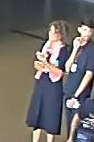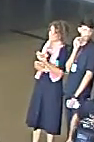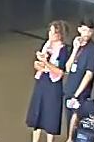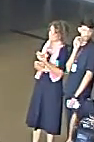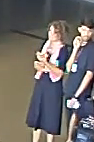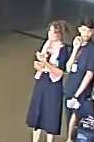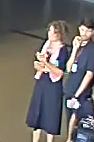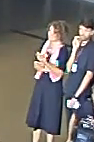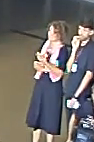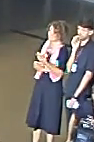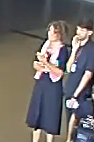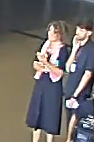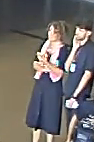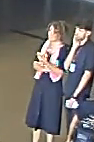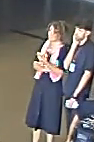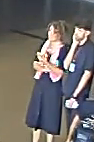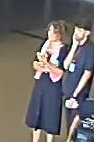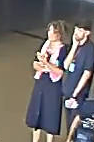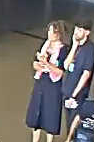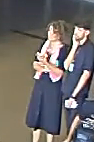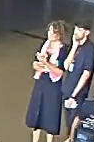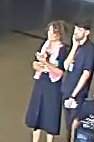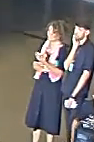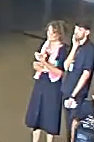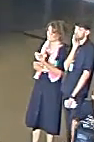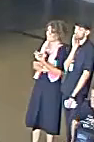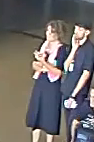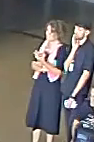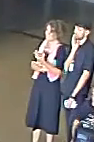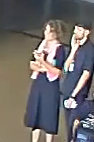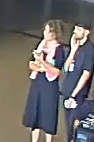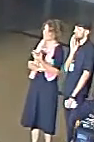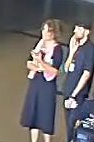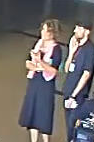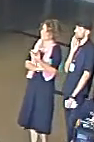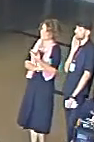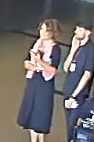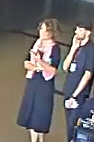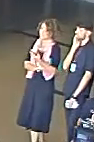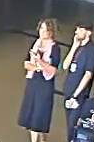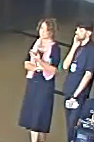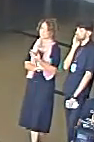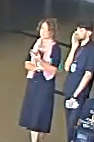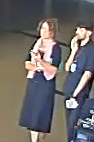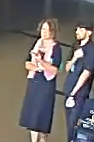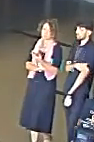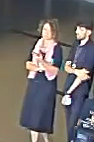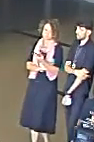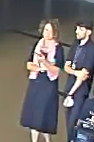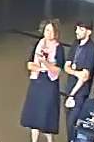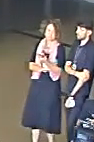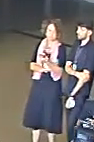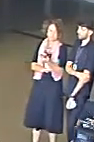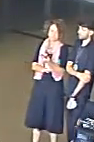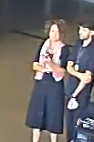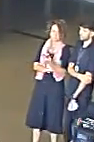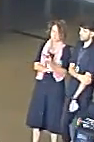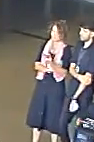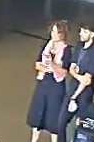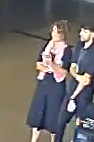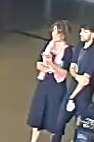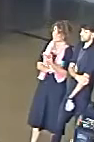obrigado muito bem vou passar aqui então a palavra pro Deputado Professor Cleiton que é membro titular aqui também da